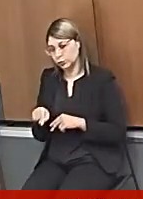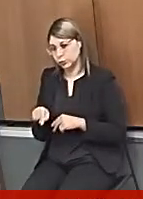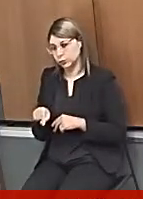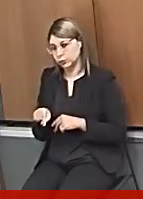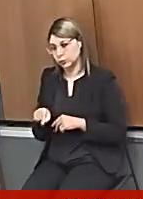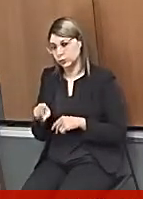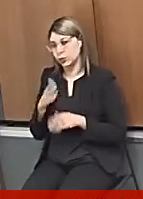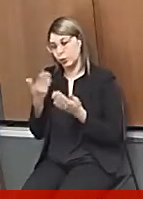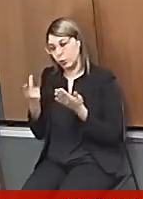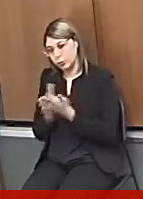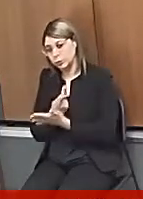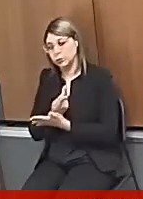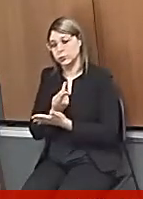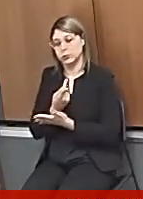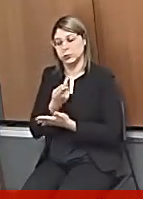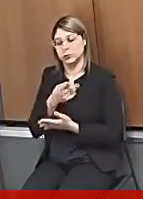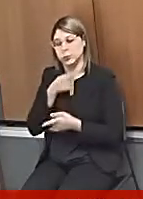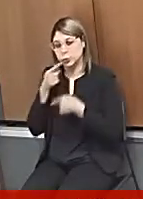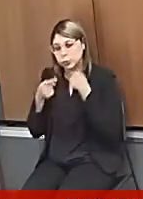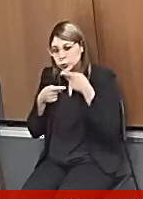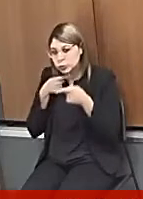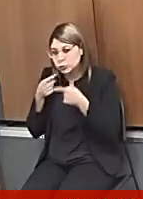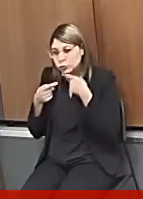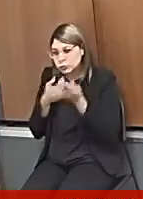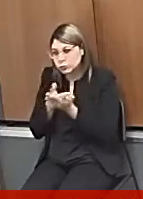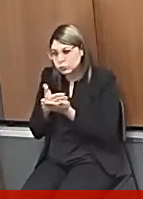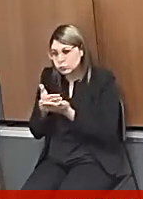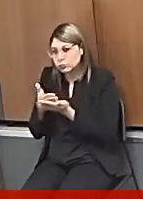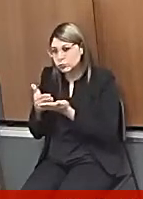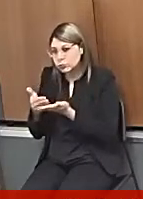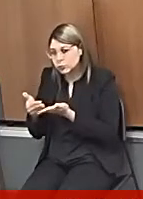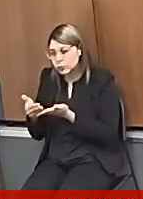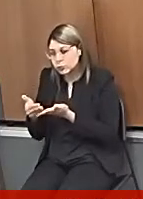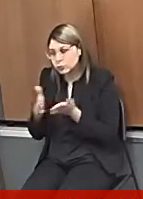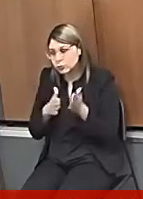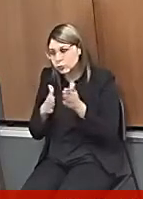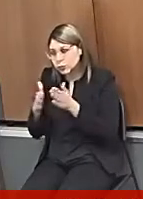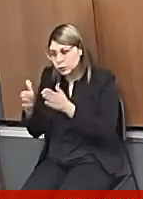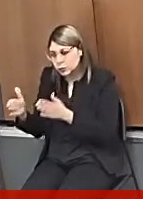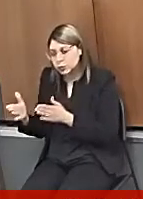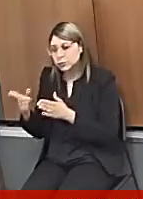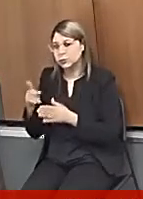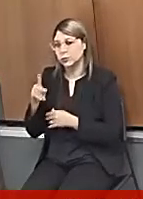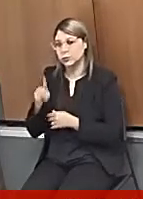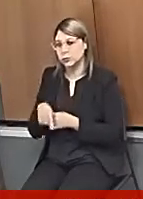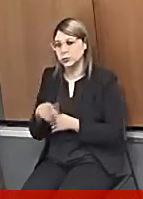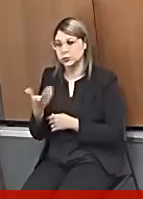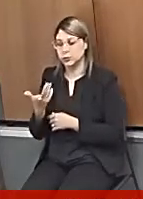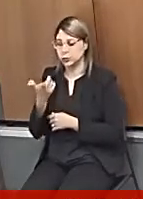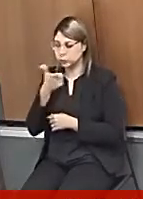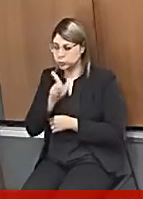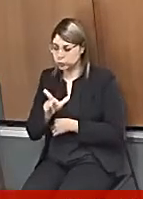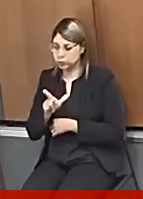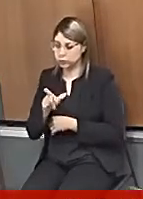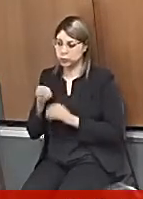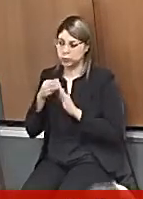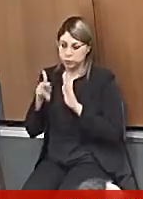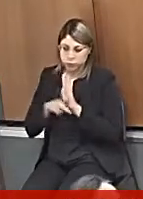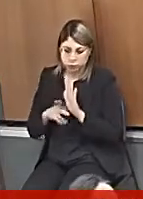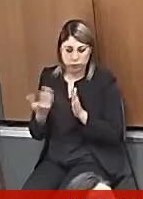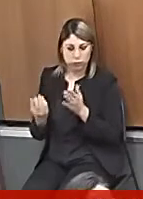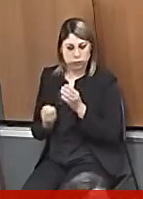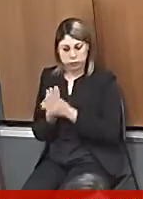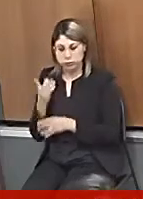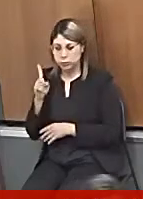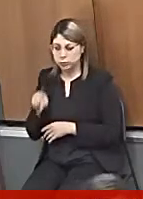dúvidas que foram surgindo ao longo do das medidas a serem adotadas o estado